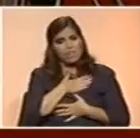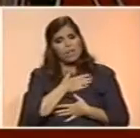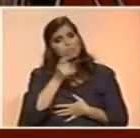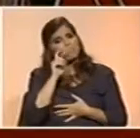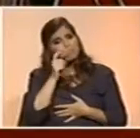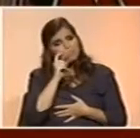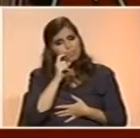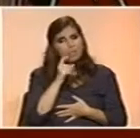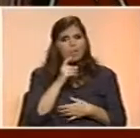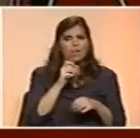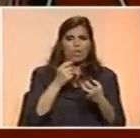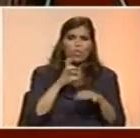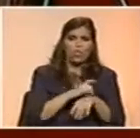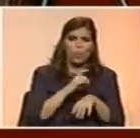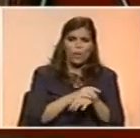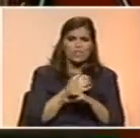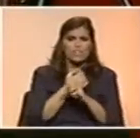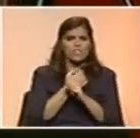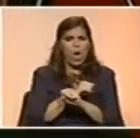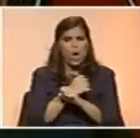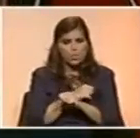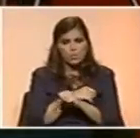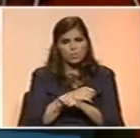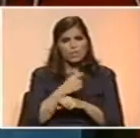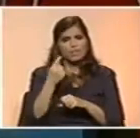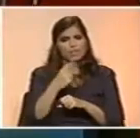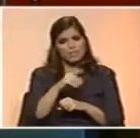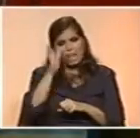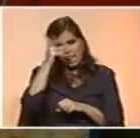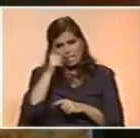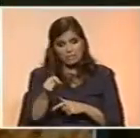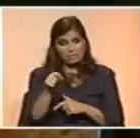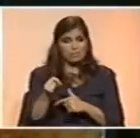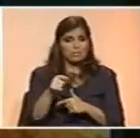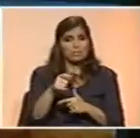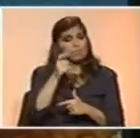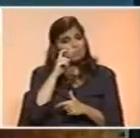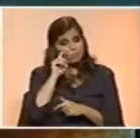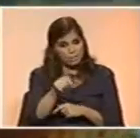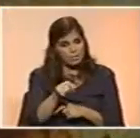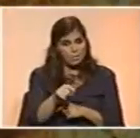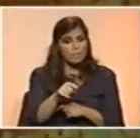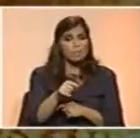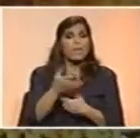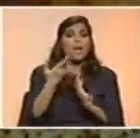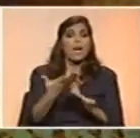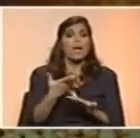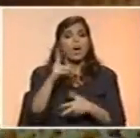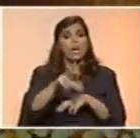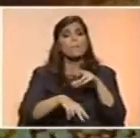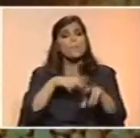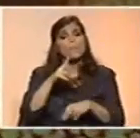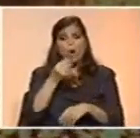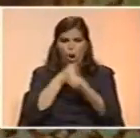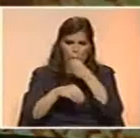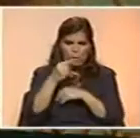a osteoporose. Sim. Portanto, é exatamente existir um leite com isoflavonas. Estou-me a referir exatamente a isto. E a moda do exagero pode